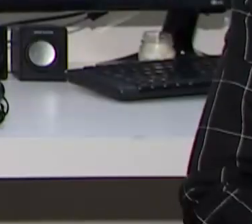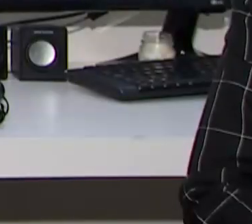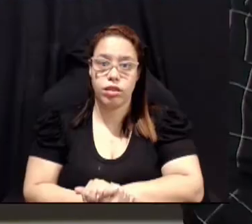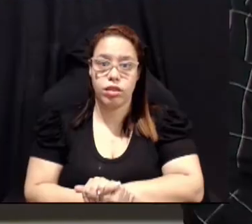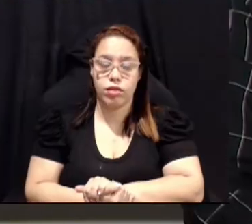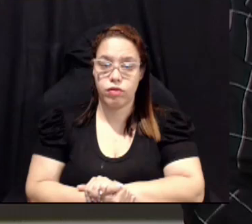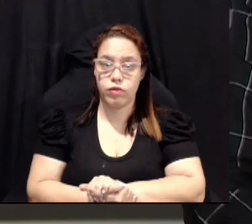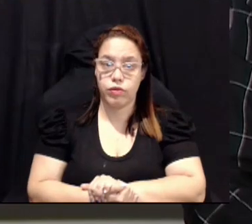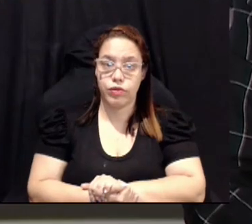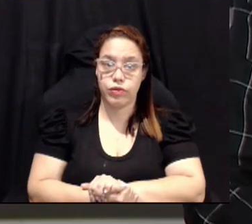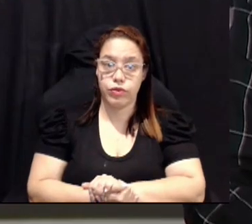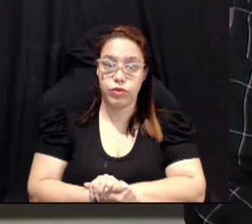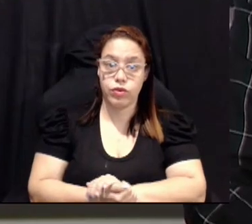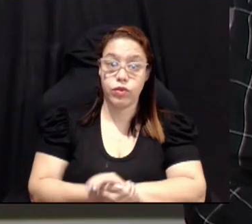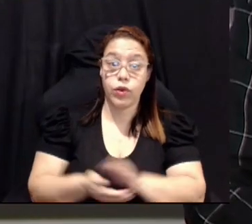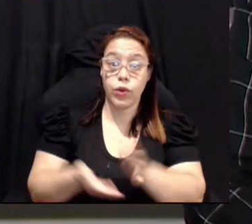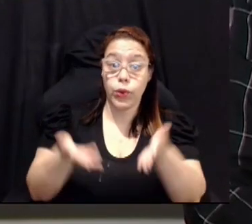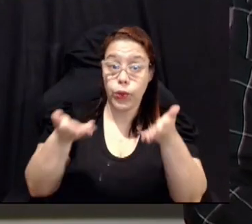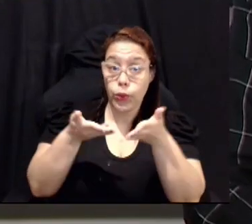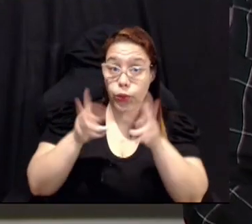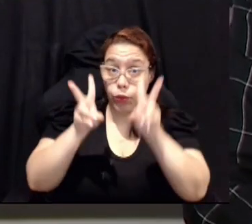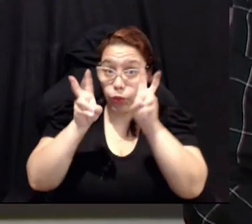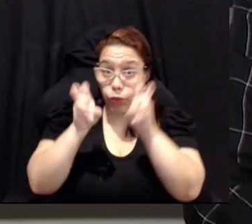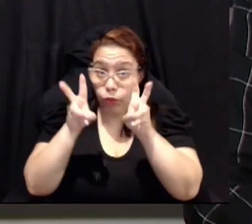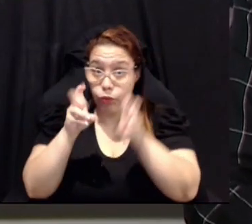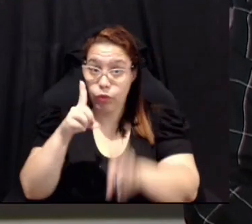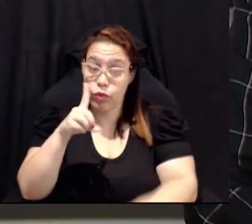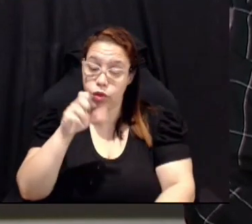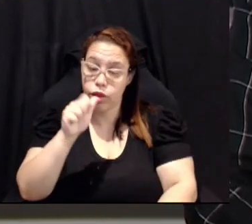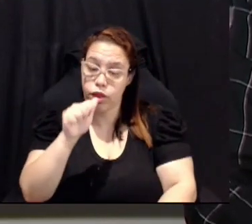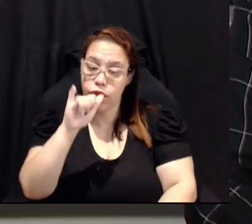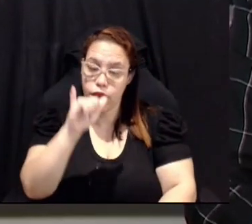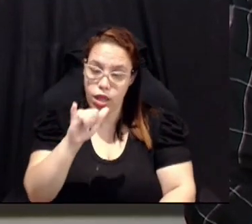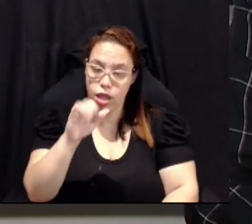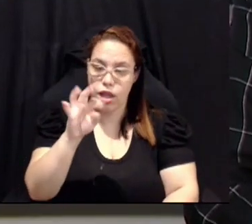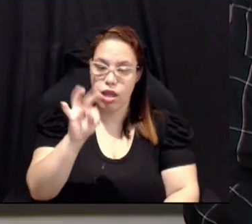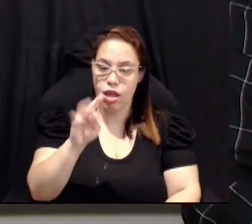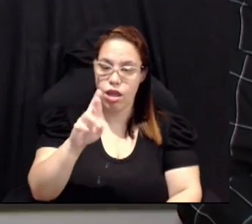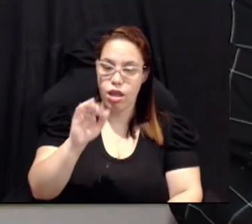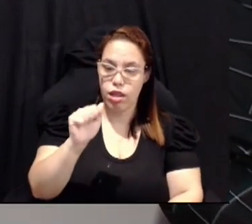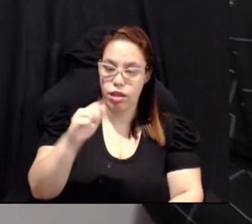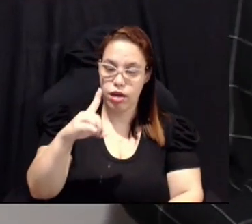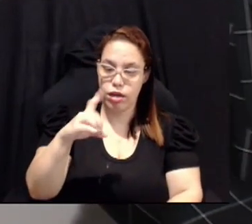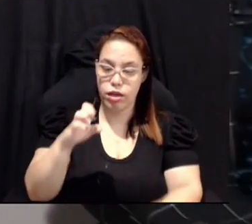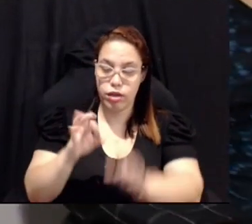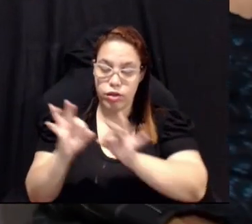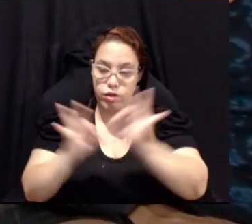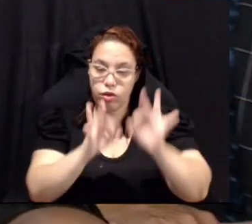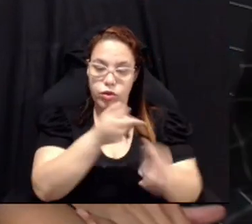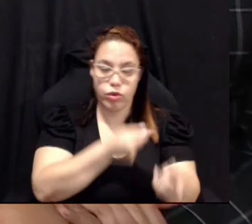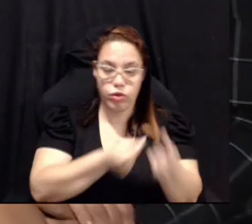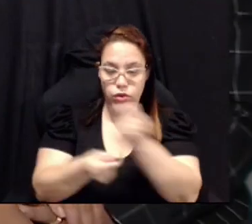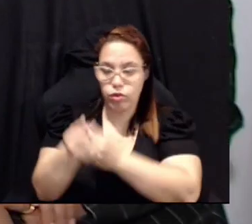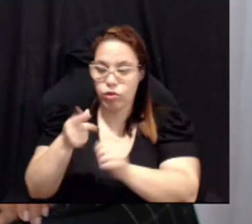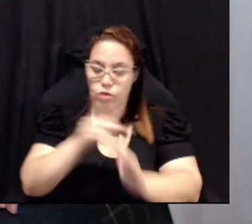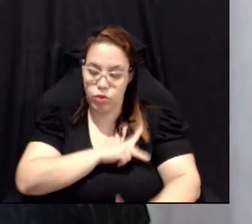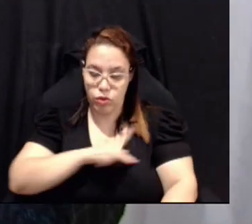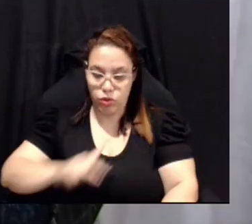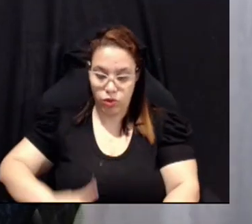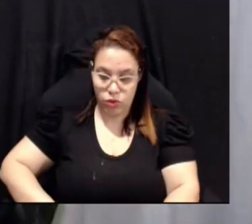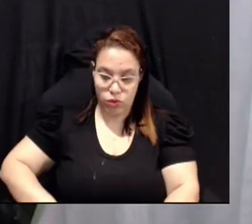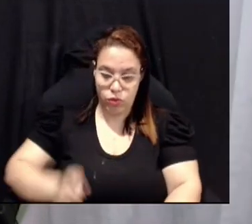O tema de hoje é sobre o Day Trade. Por isso eu estou aqui com a planejadora financeira e presidente da Associação